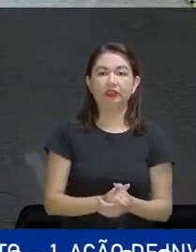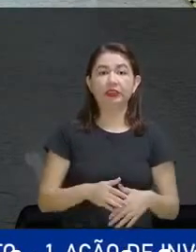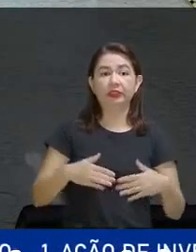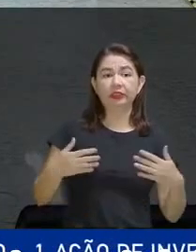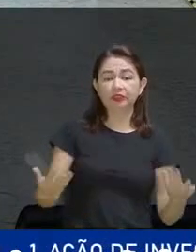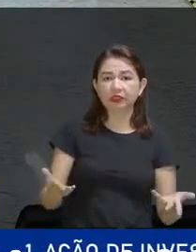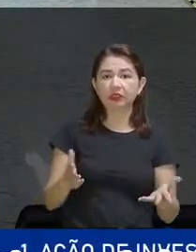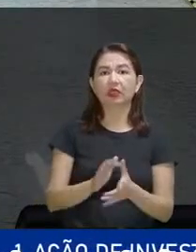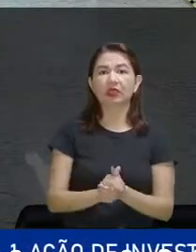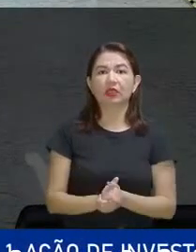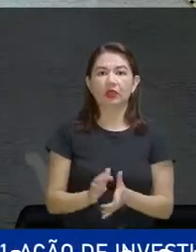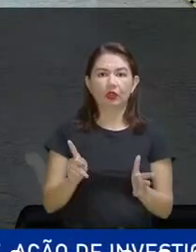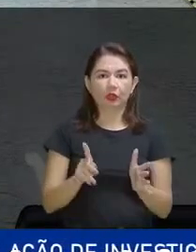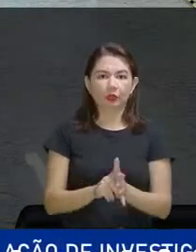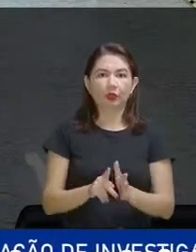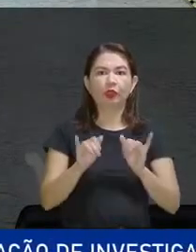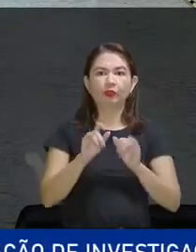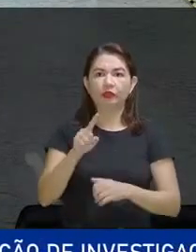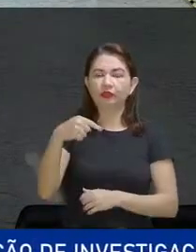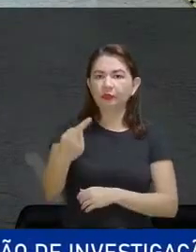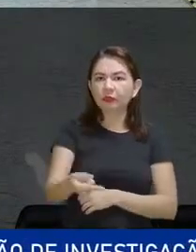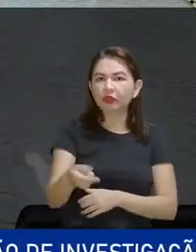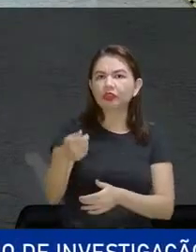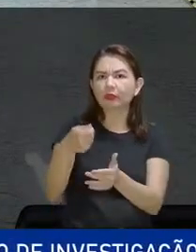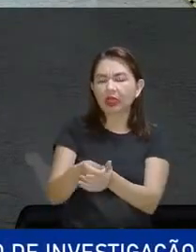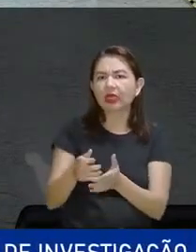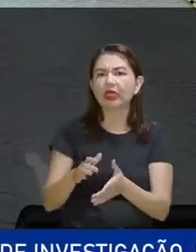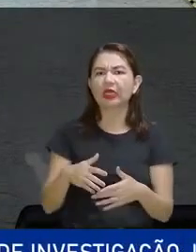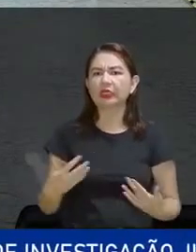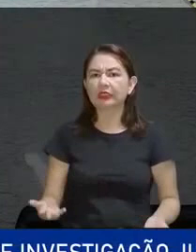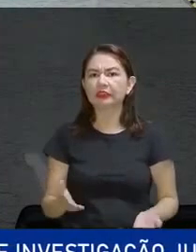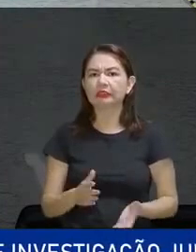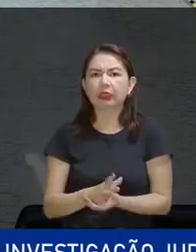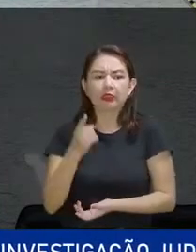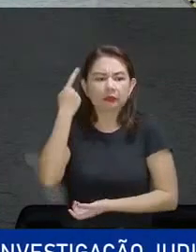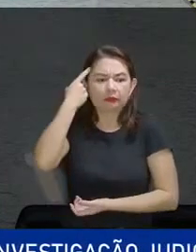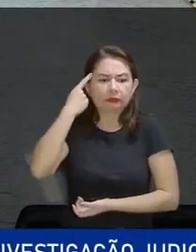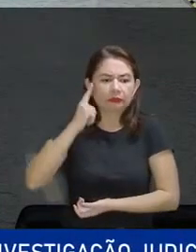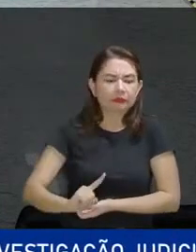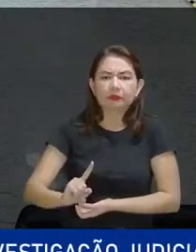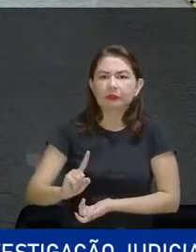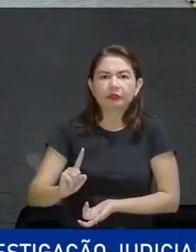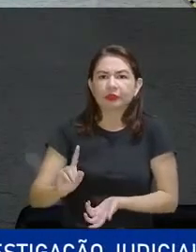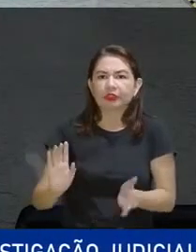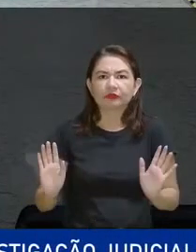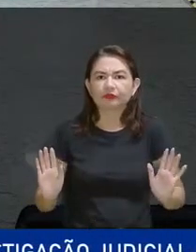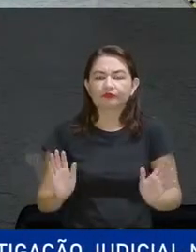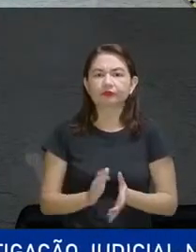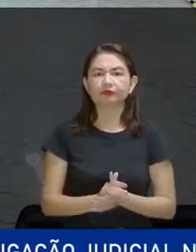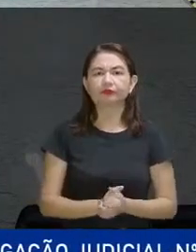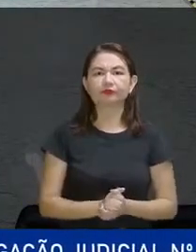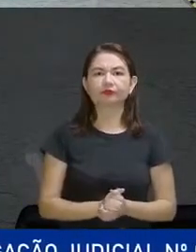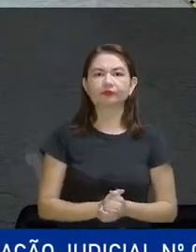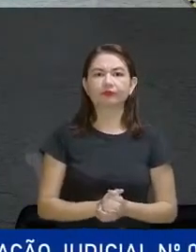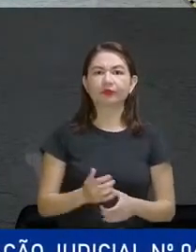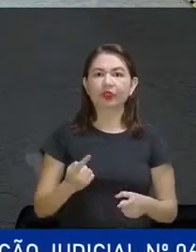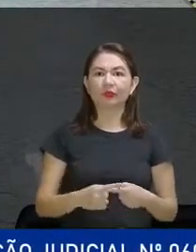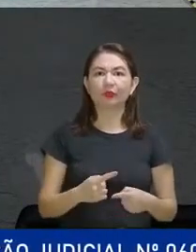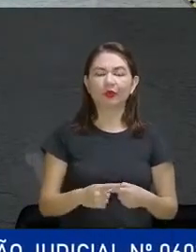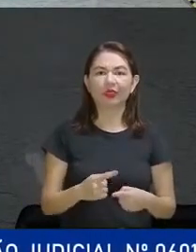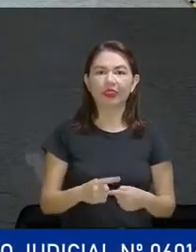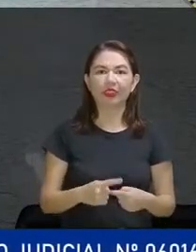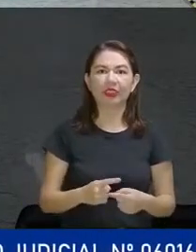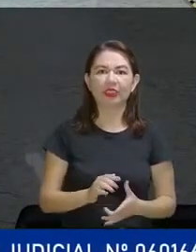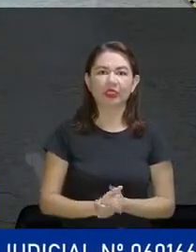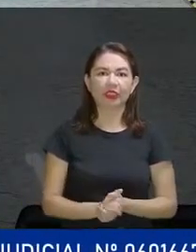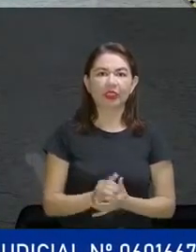aquisição de mercadorias para pagamento a posteriori, informou que não lhe cabe fazer ponderação sobre esse fato, que o seu papel era